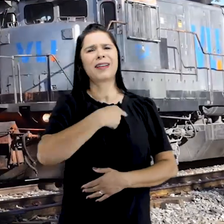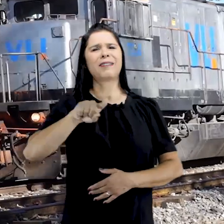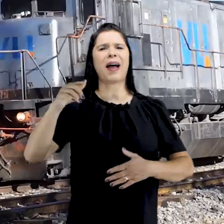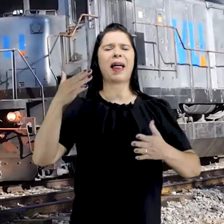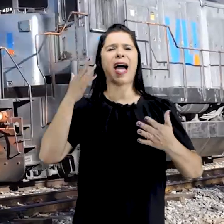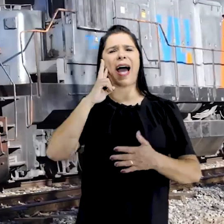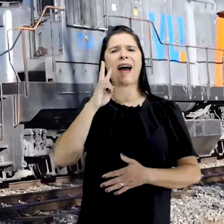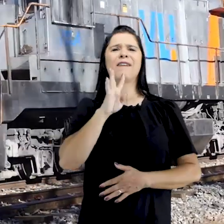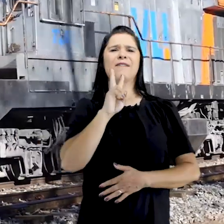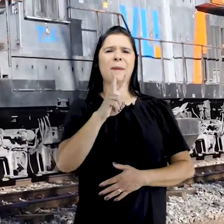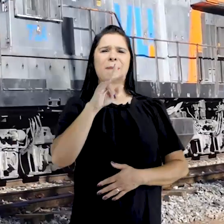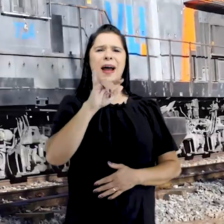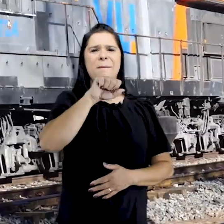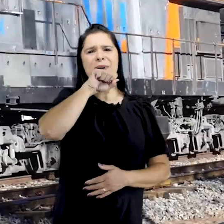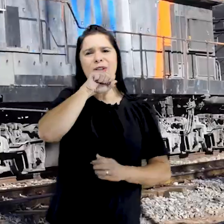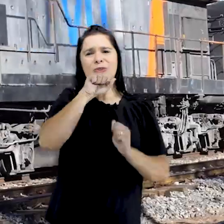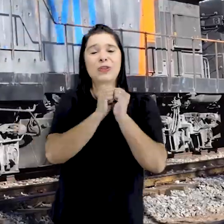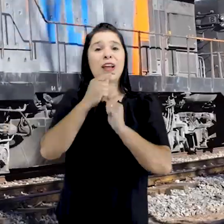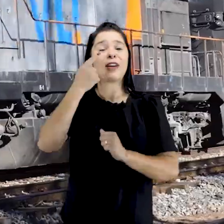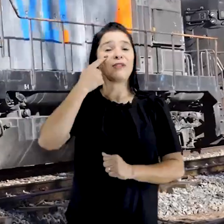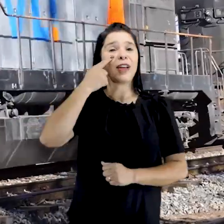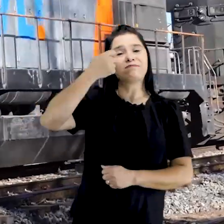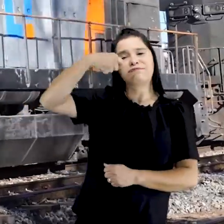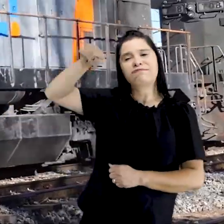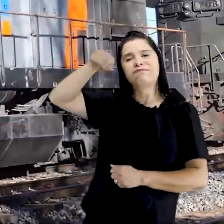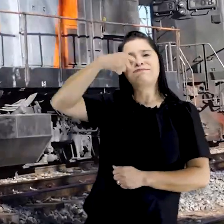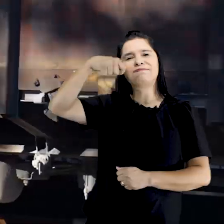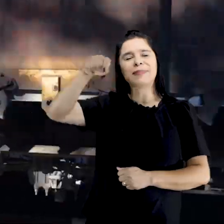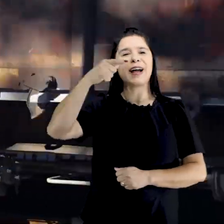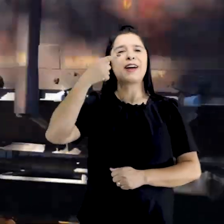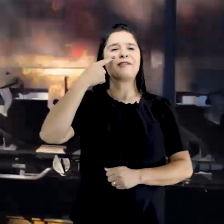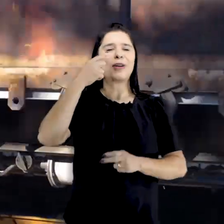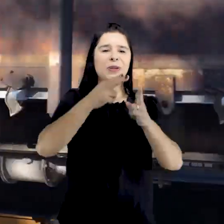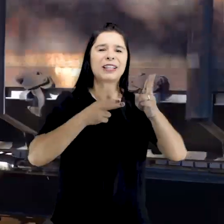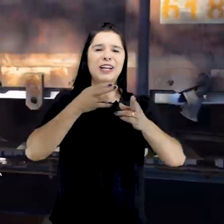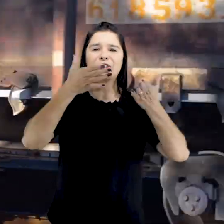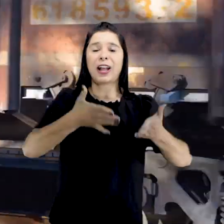e tudo, ouvir o sino, ver o trem chegar, aquilo era uma festa, né?